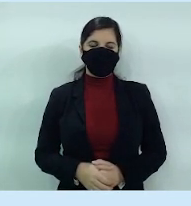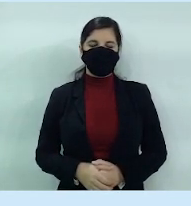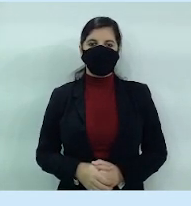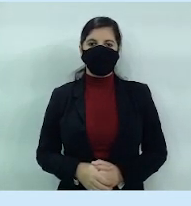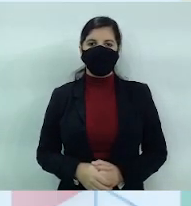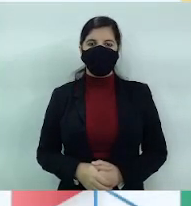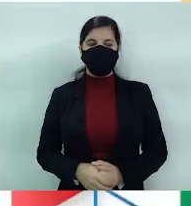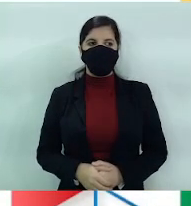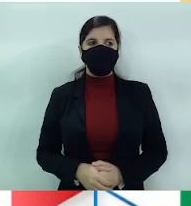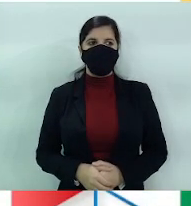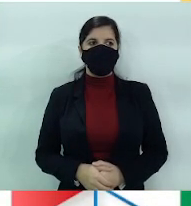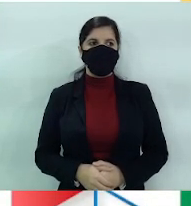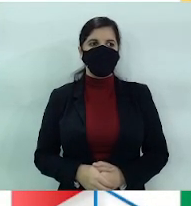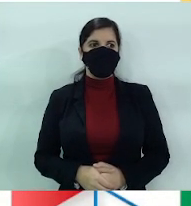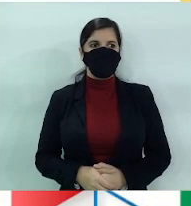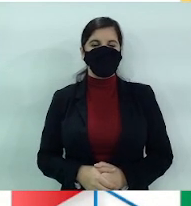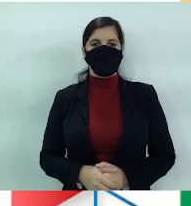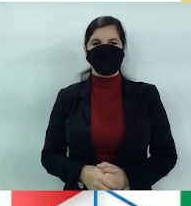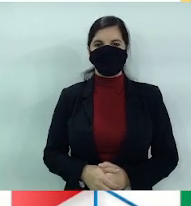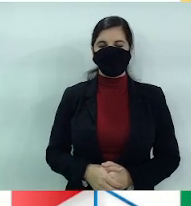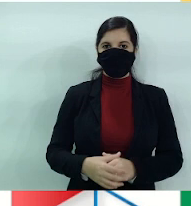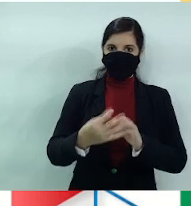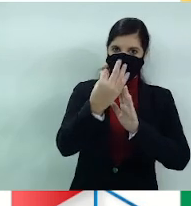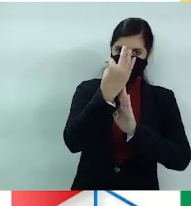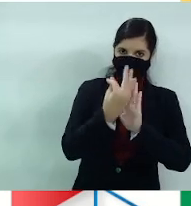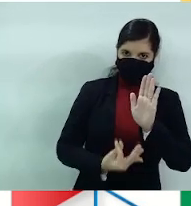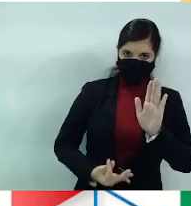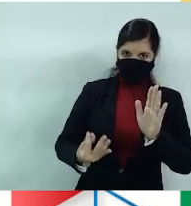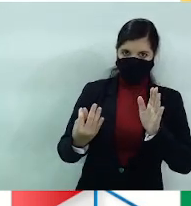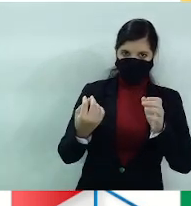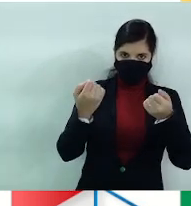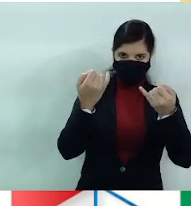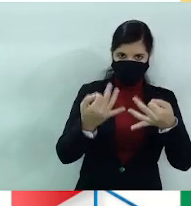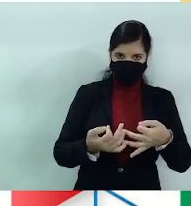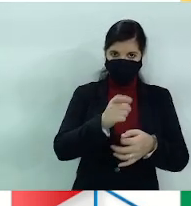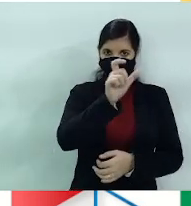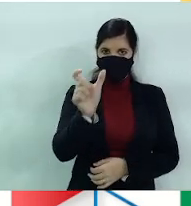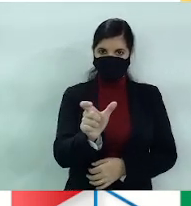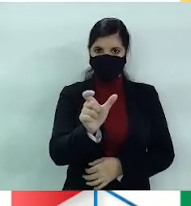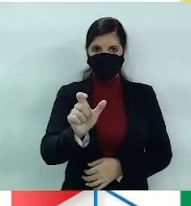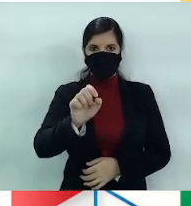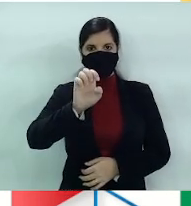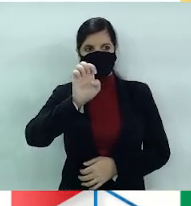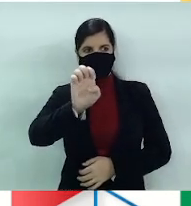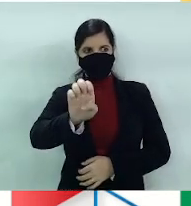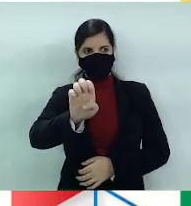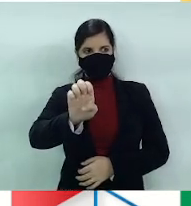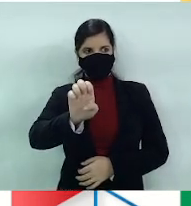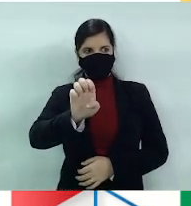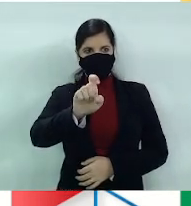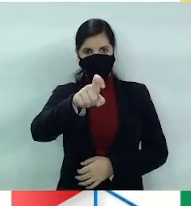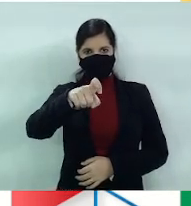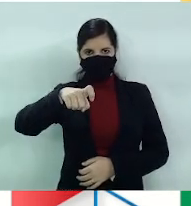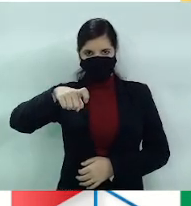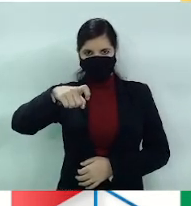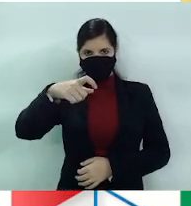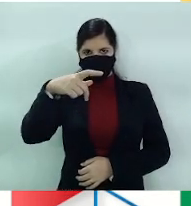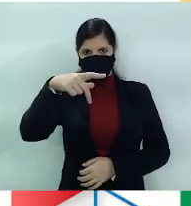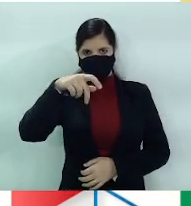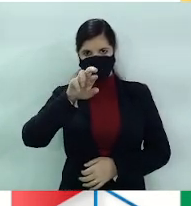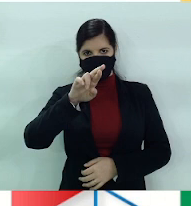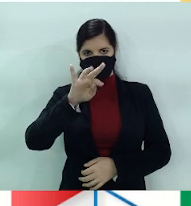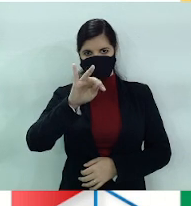Continuando. No texto aí, ele vai falar um termozinho que é a expertise, gente. Então, vamos entender o que é